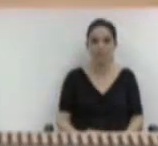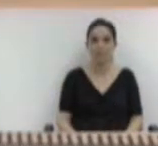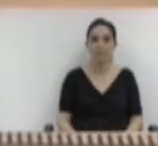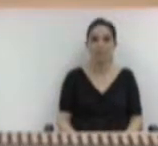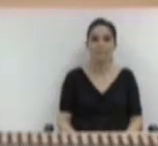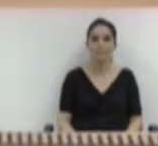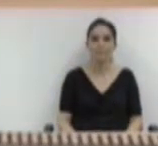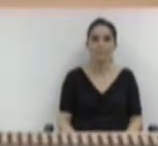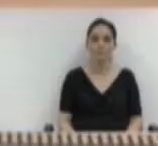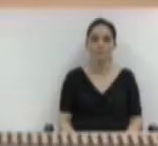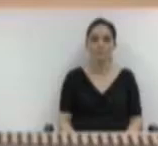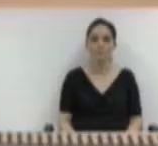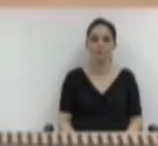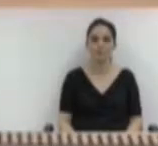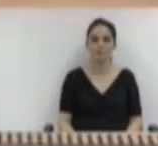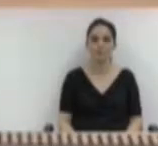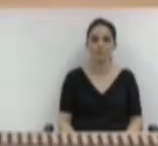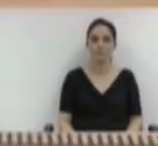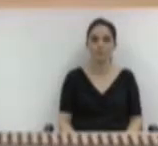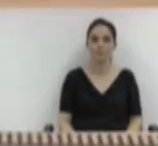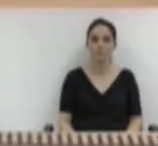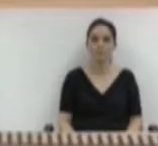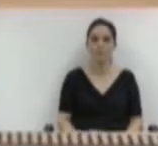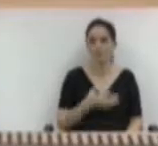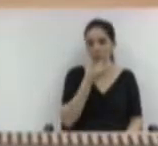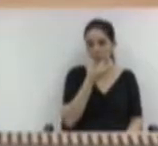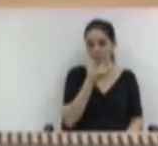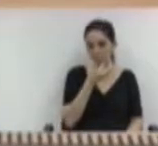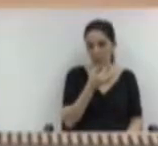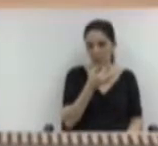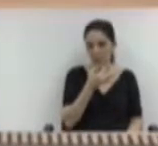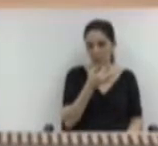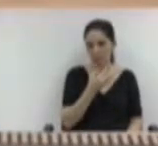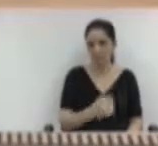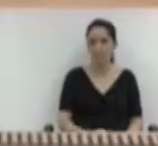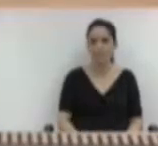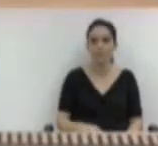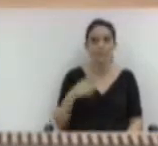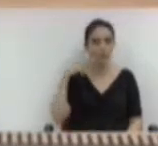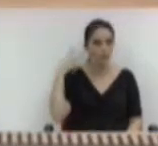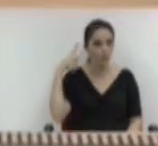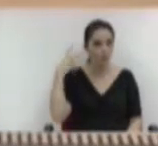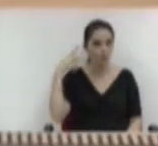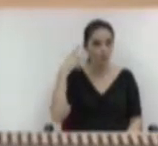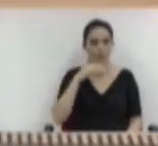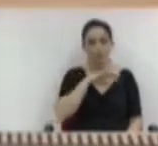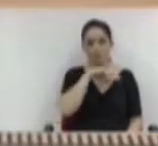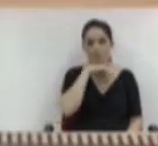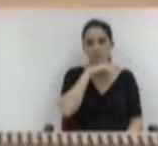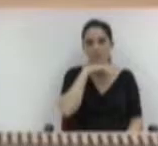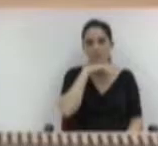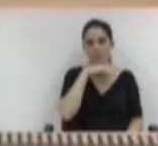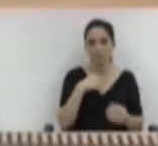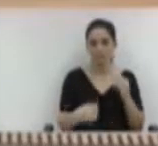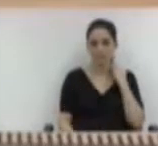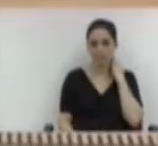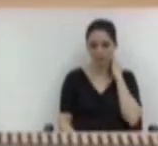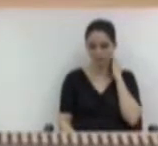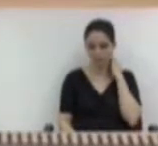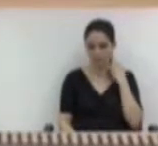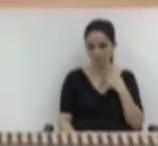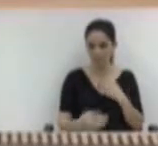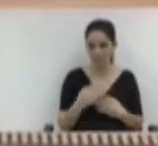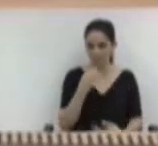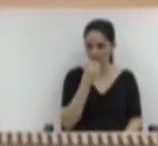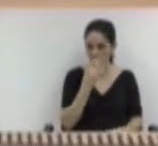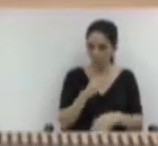número 927 ainda está em discussão. Para discutir, nobre vereador André Henrique da Silva. Boa